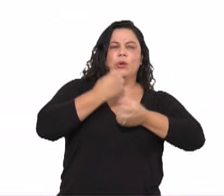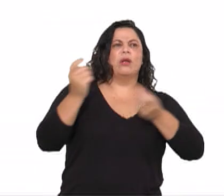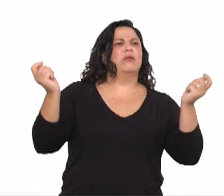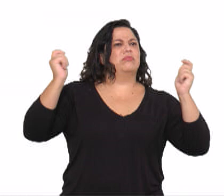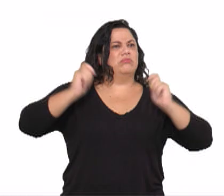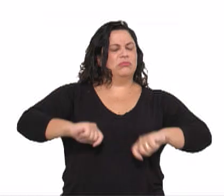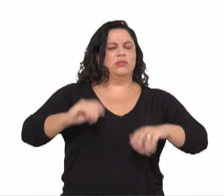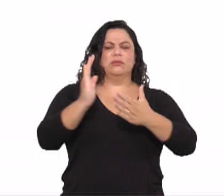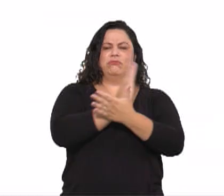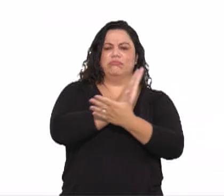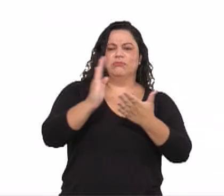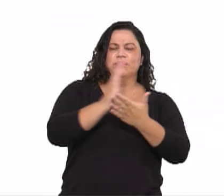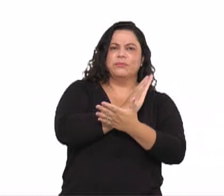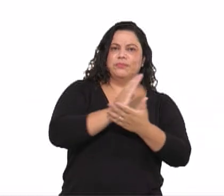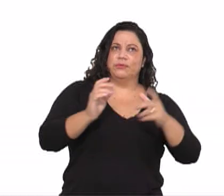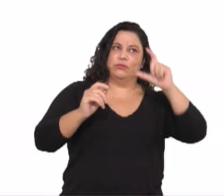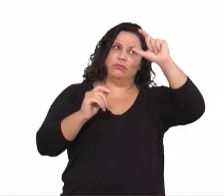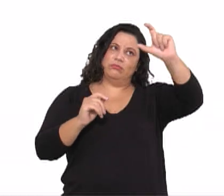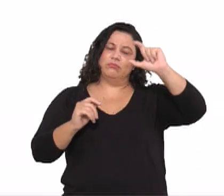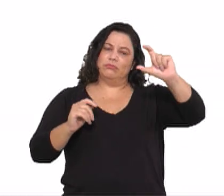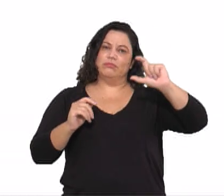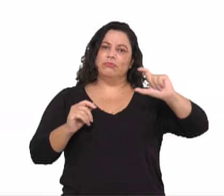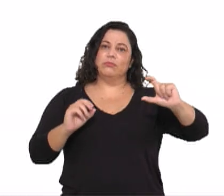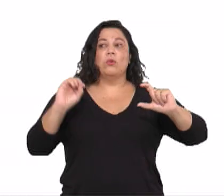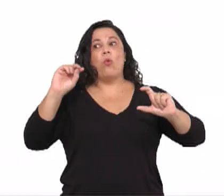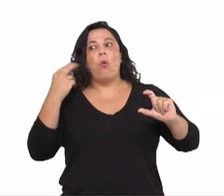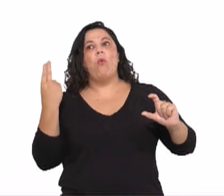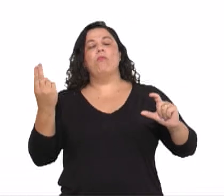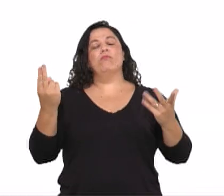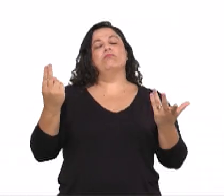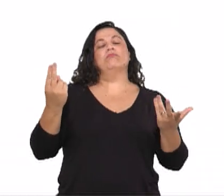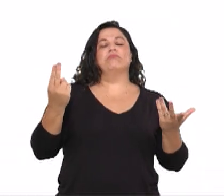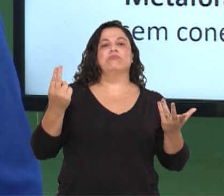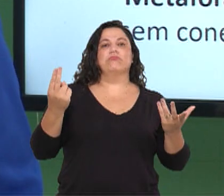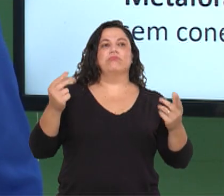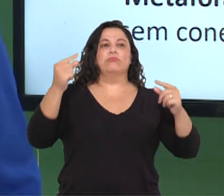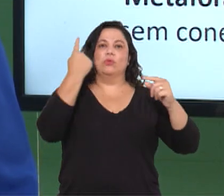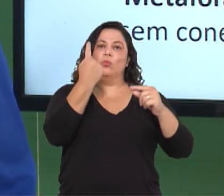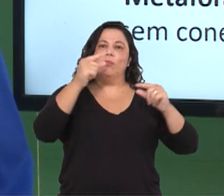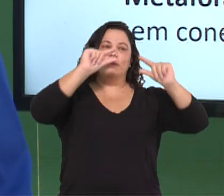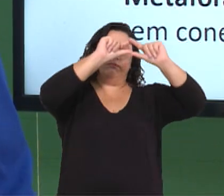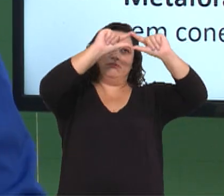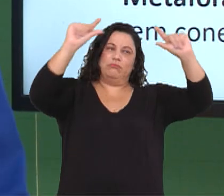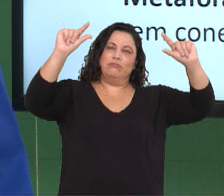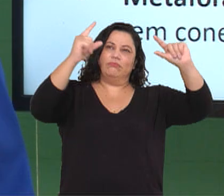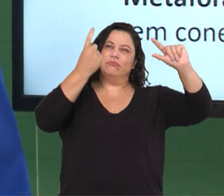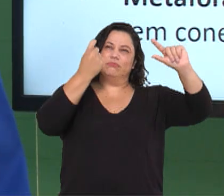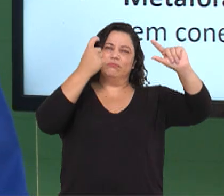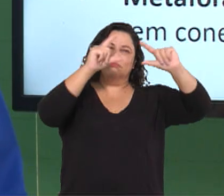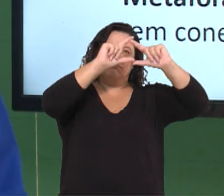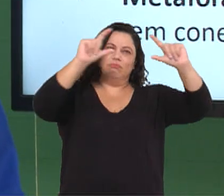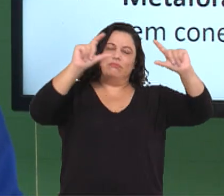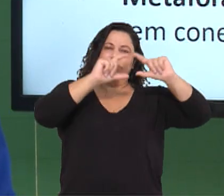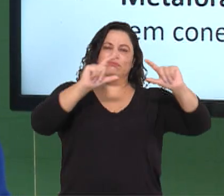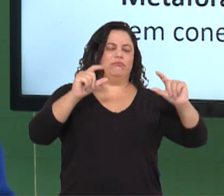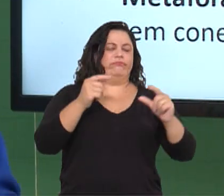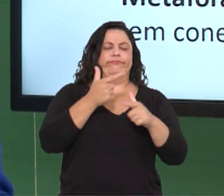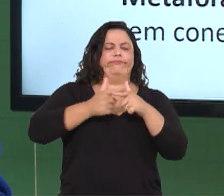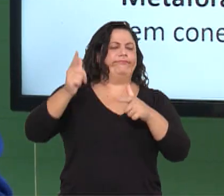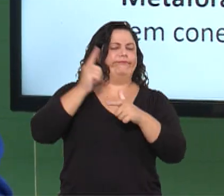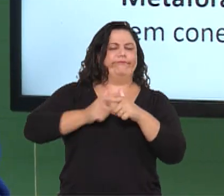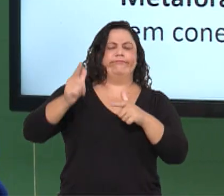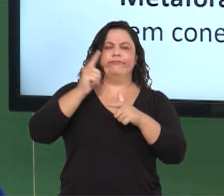dividido em estrofes, ou posso ter um poema em uma estrofe única. Não tem problema,